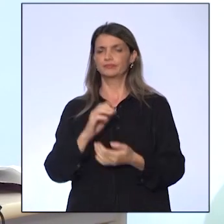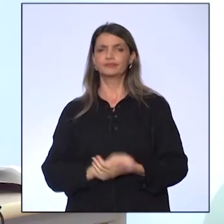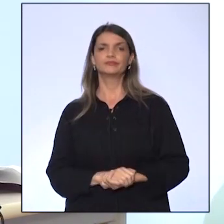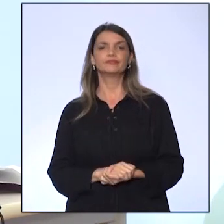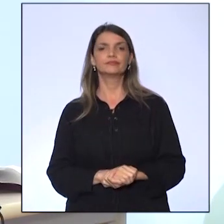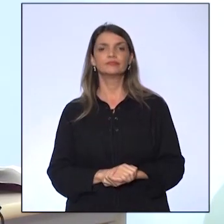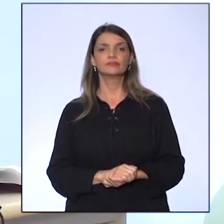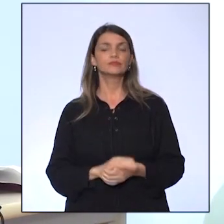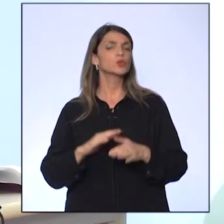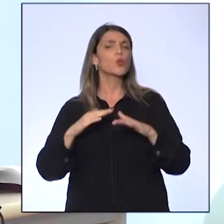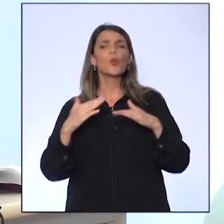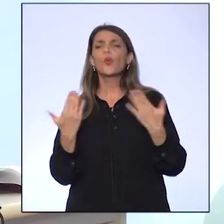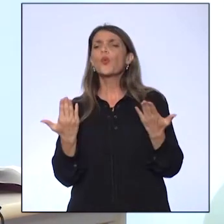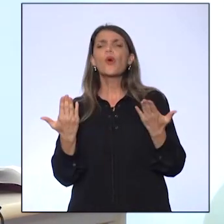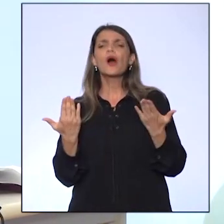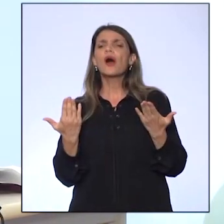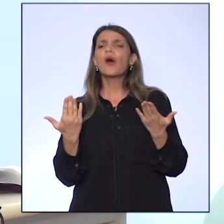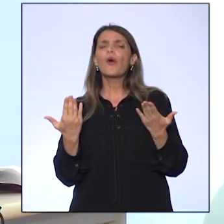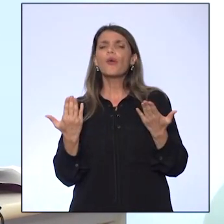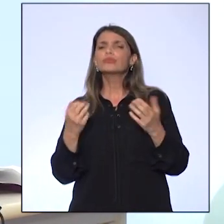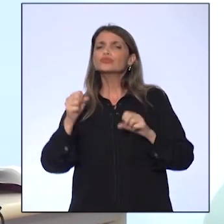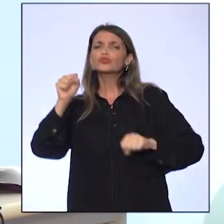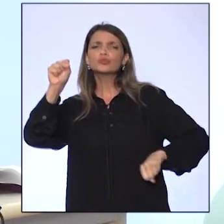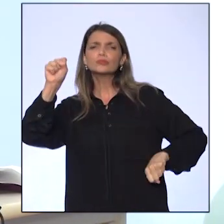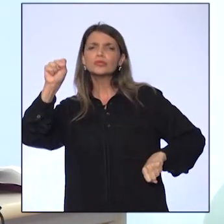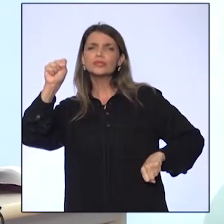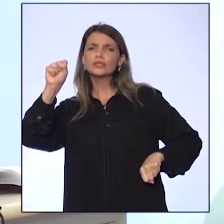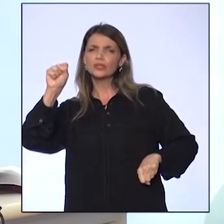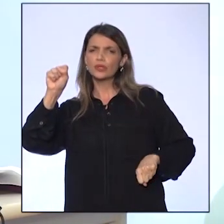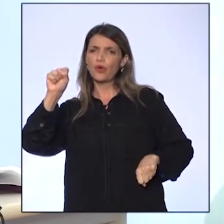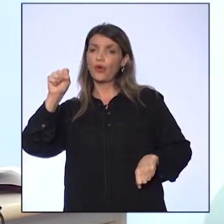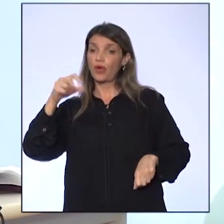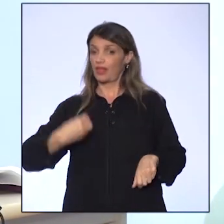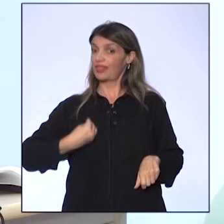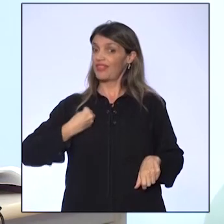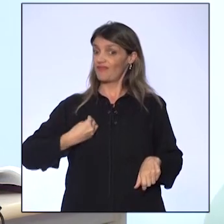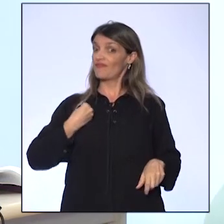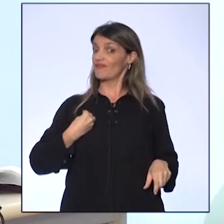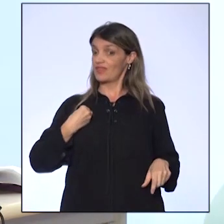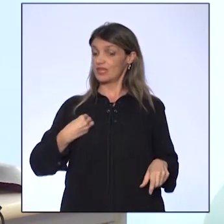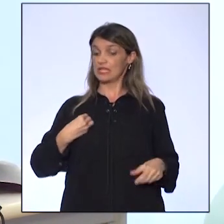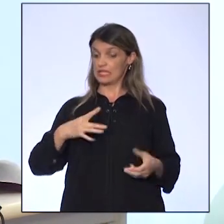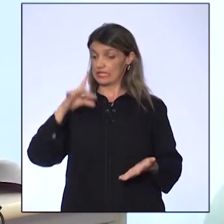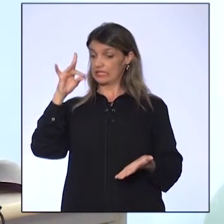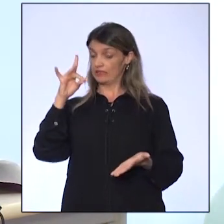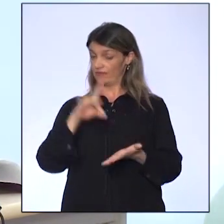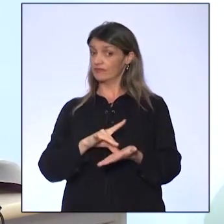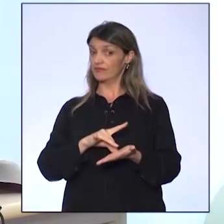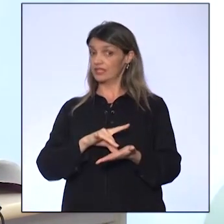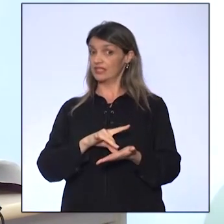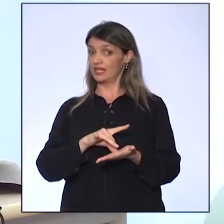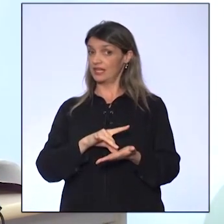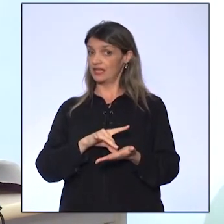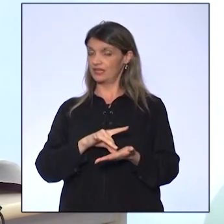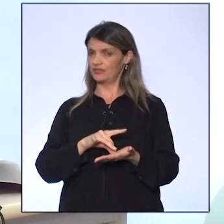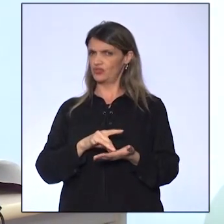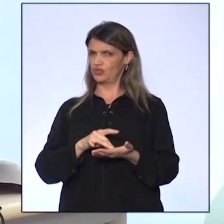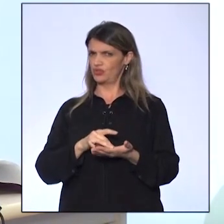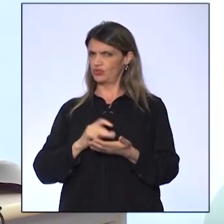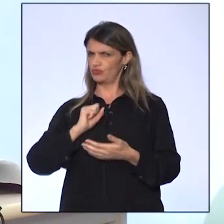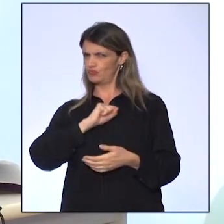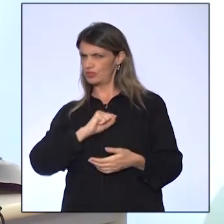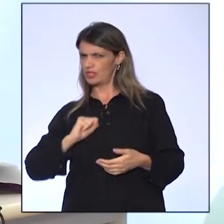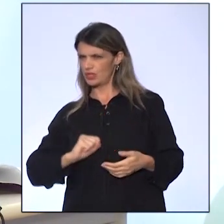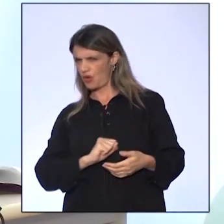superhero? Qual é o seu super-herói da vida real? Nós temos os fictícios, que vocês falaram no início, e nós temos os super-heróis